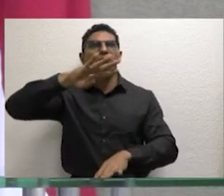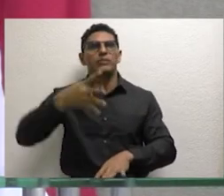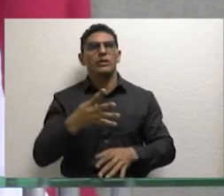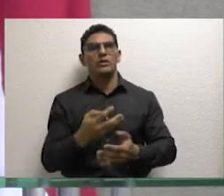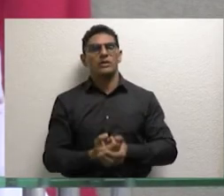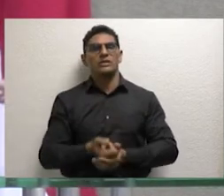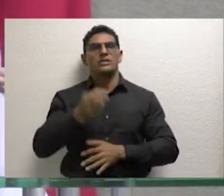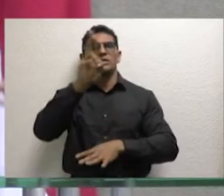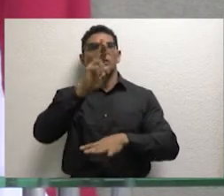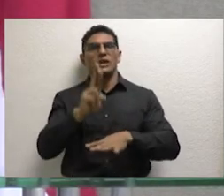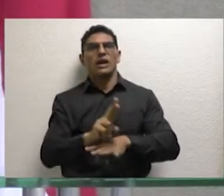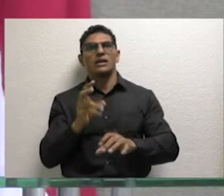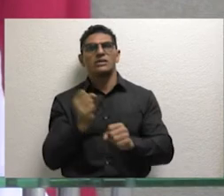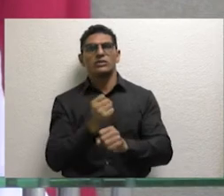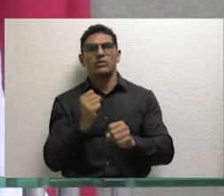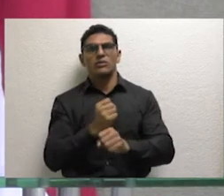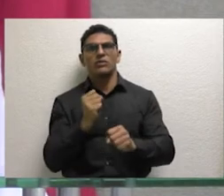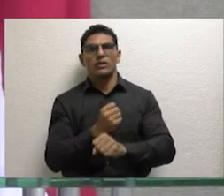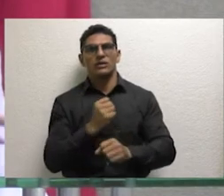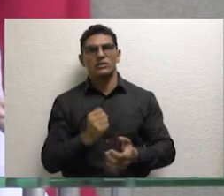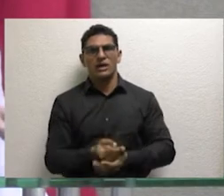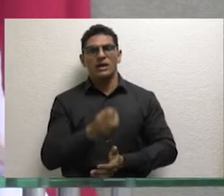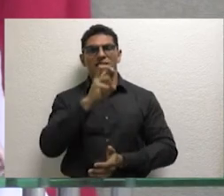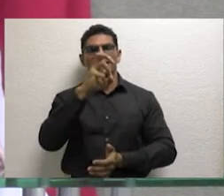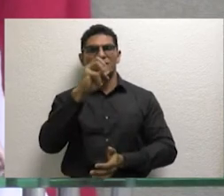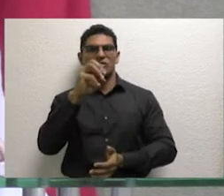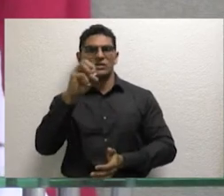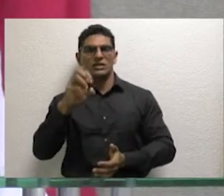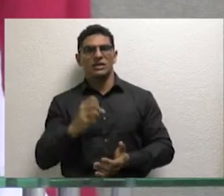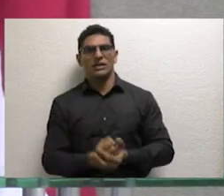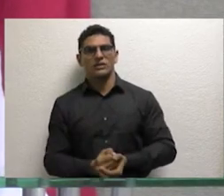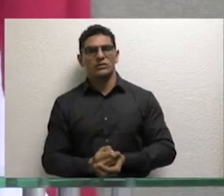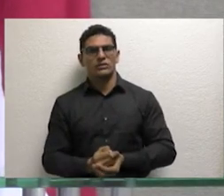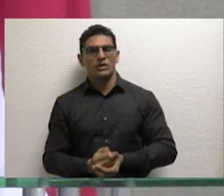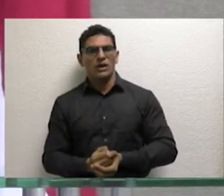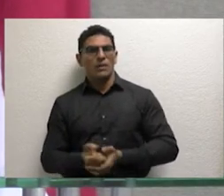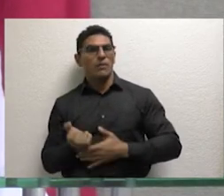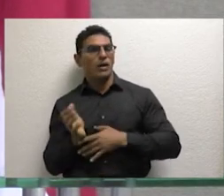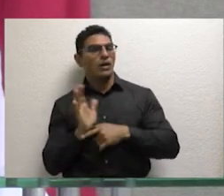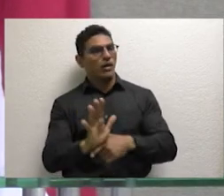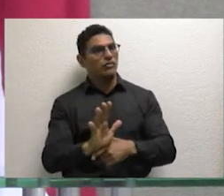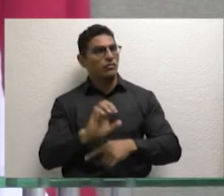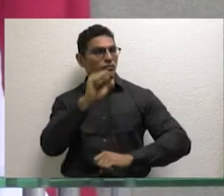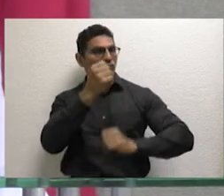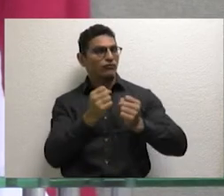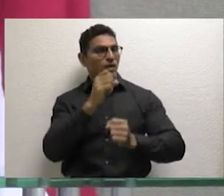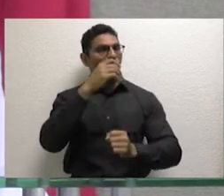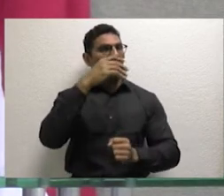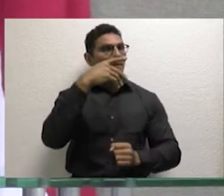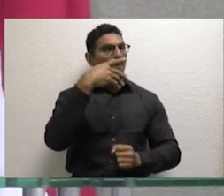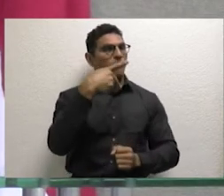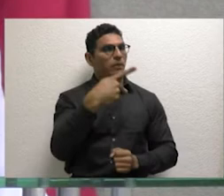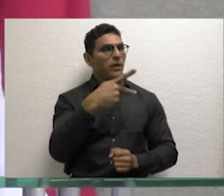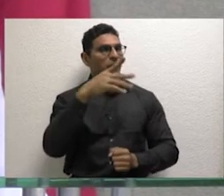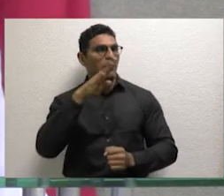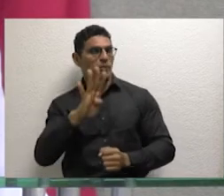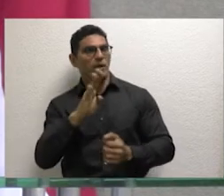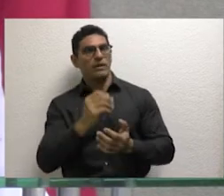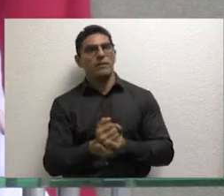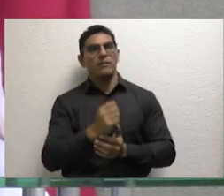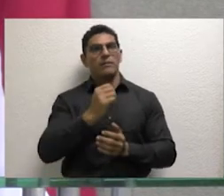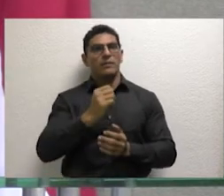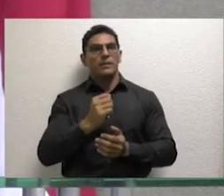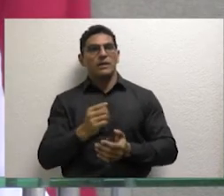ano sendo 500 para custeio da SUFRAMA em P&D para aquilo que é administrado pelo CAPDA